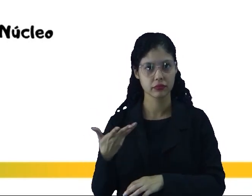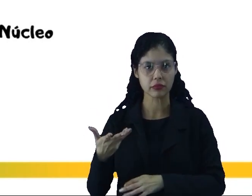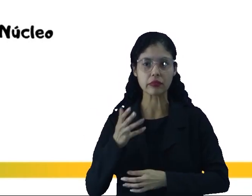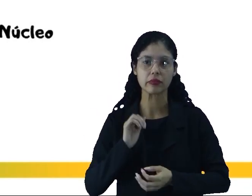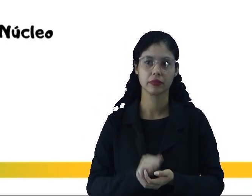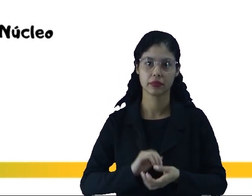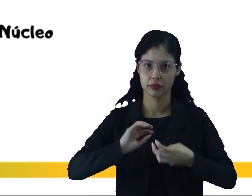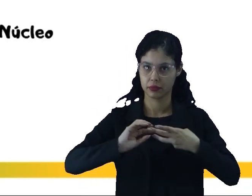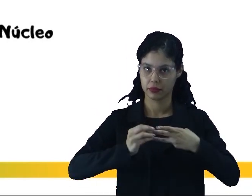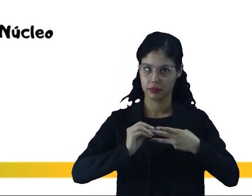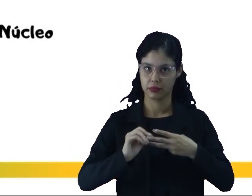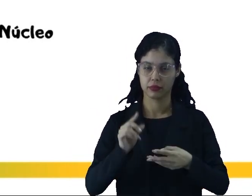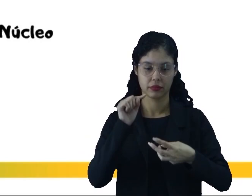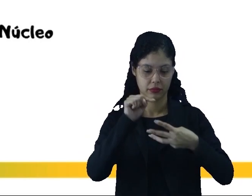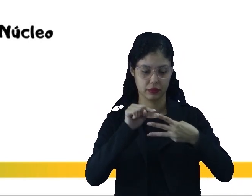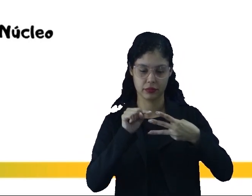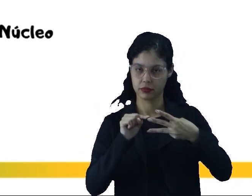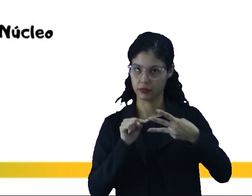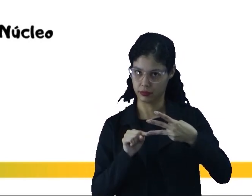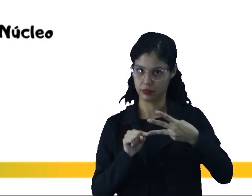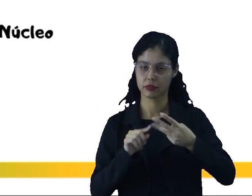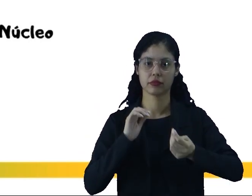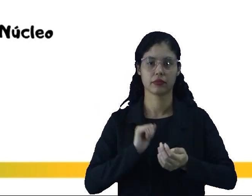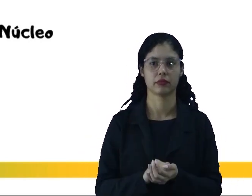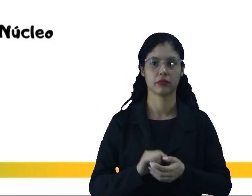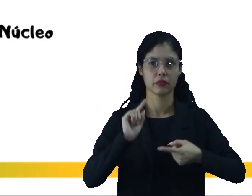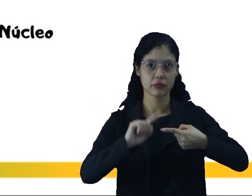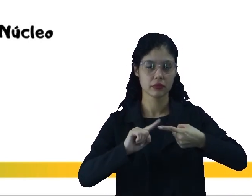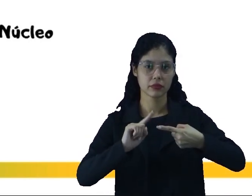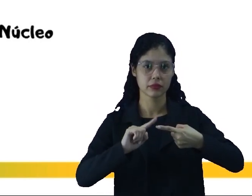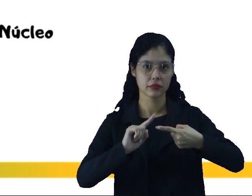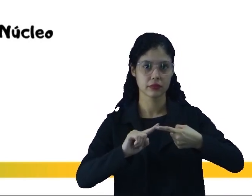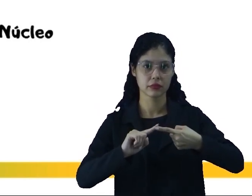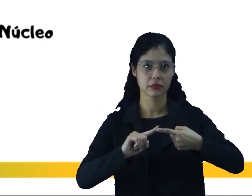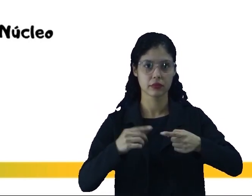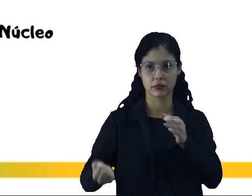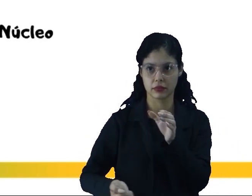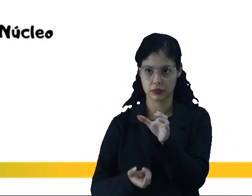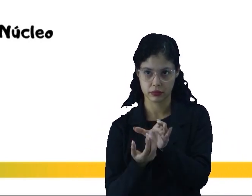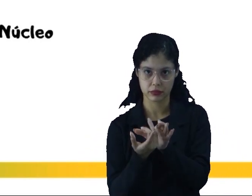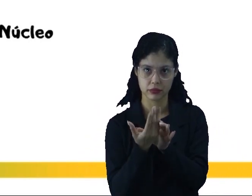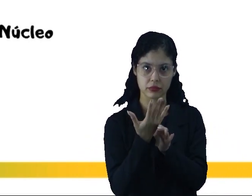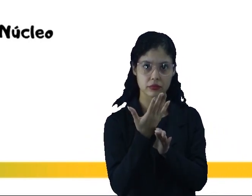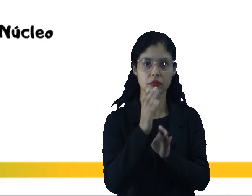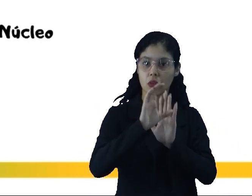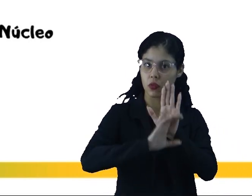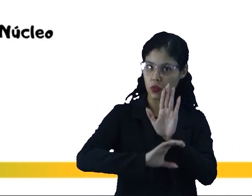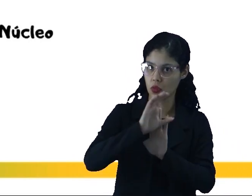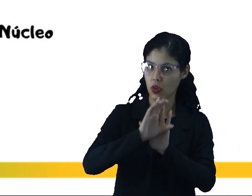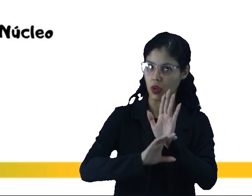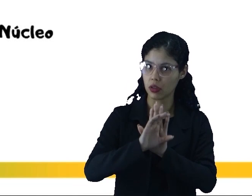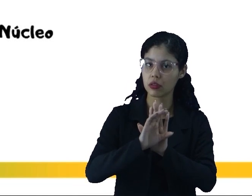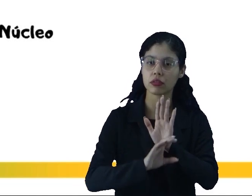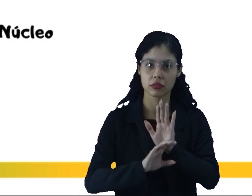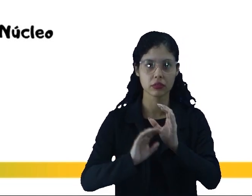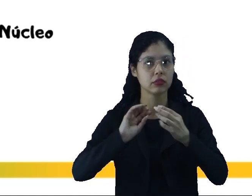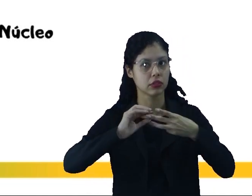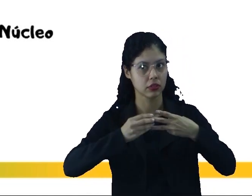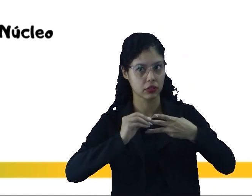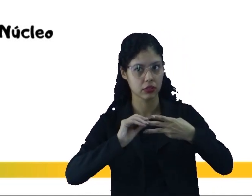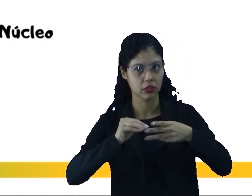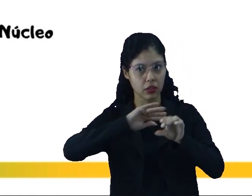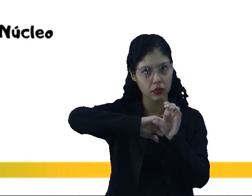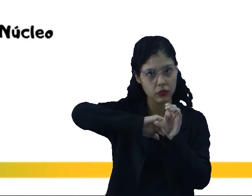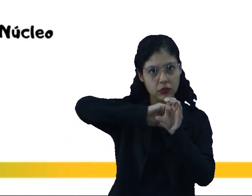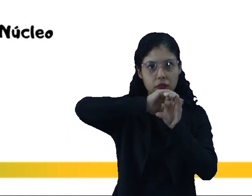Uma célula vai ser composta por três partes. O citoplasma, que é a parte fluida, onde vai estar os conteúdos celulares. Uma